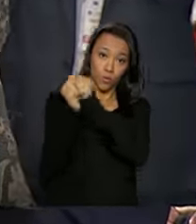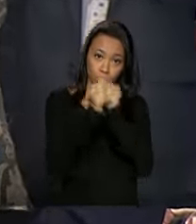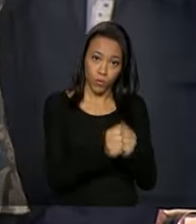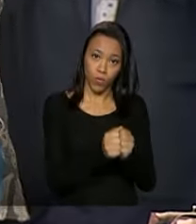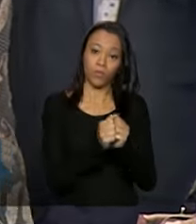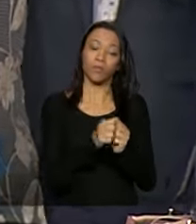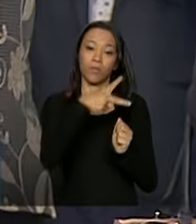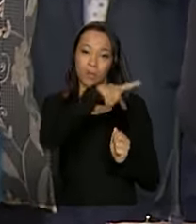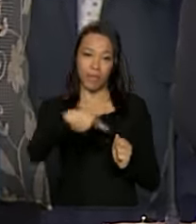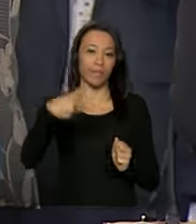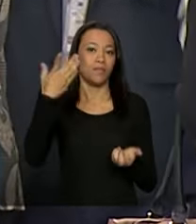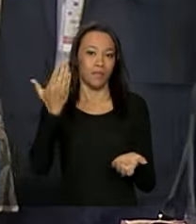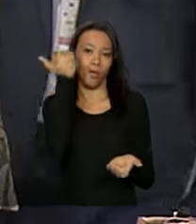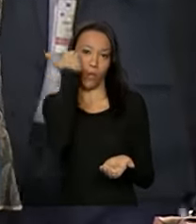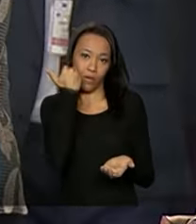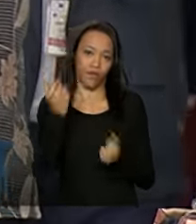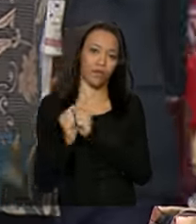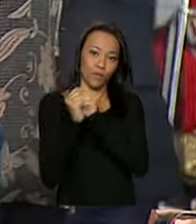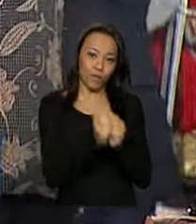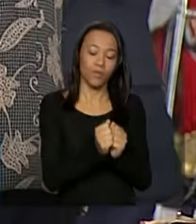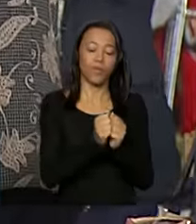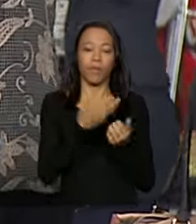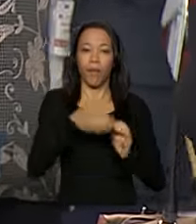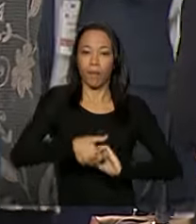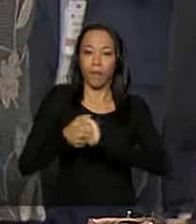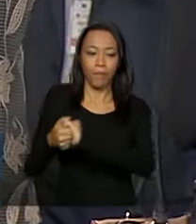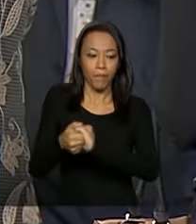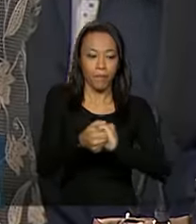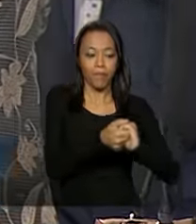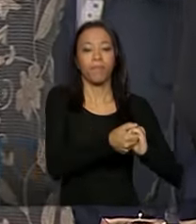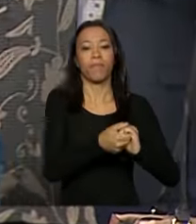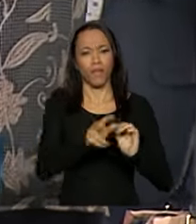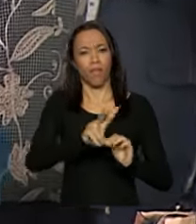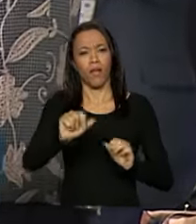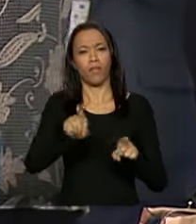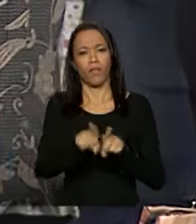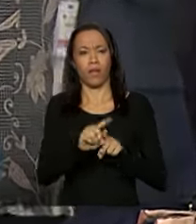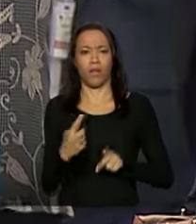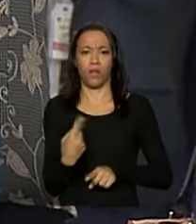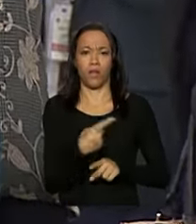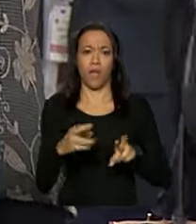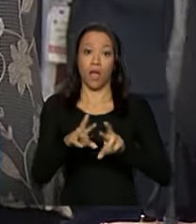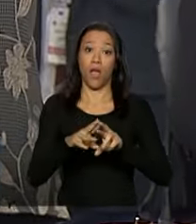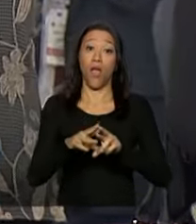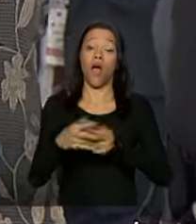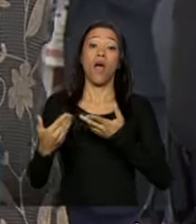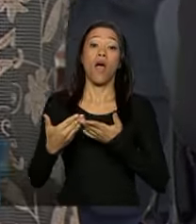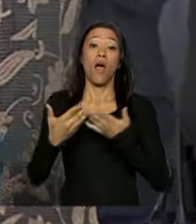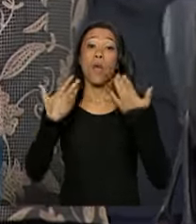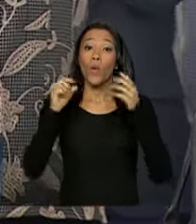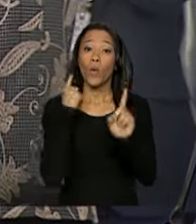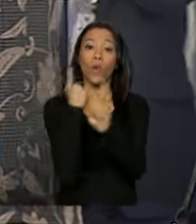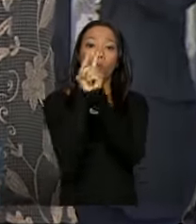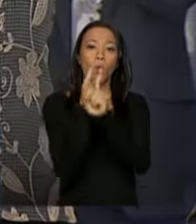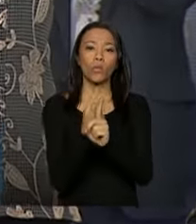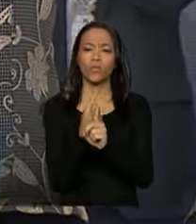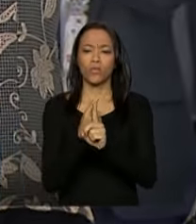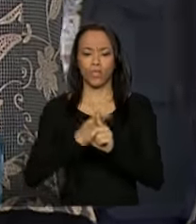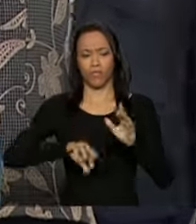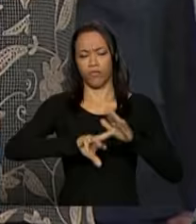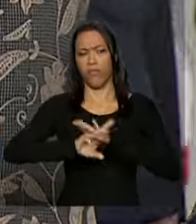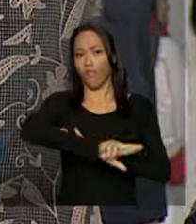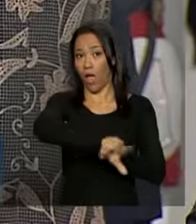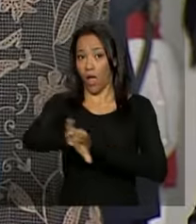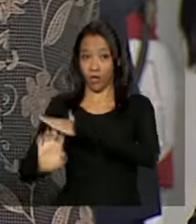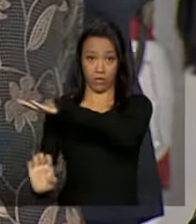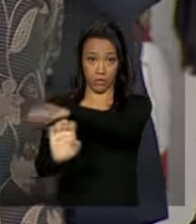Além da visita à presidenta Dilma Rousseff, eles participam também de encontro empresarial amanhã, no sábado, em São